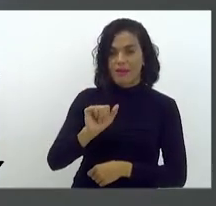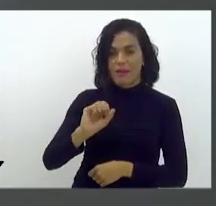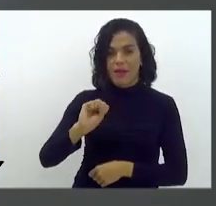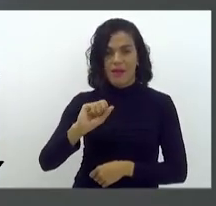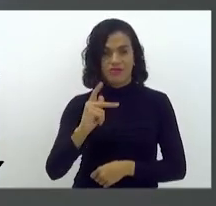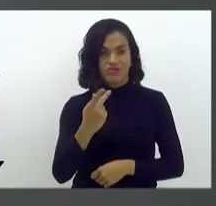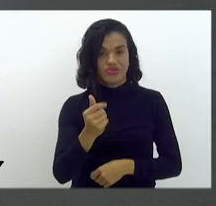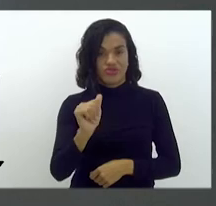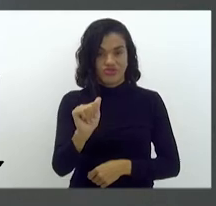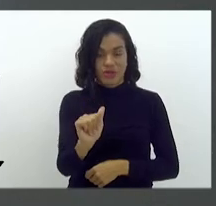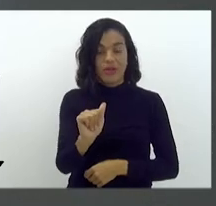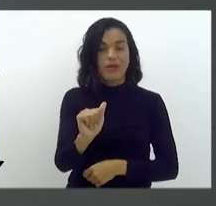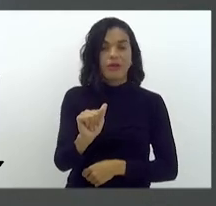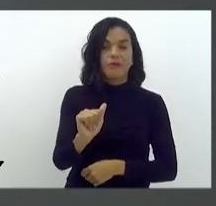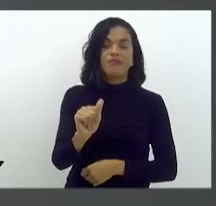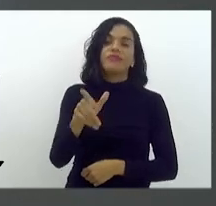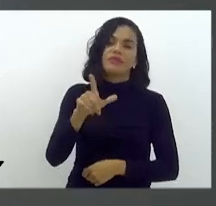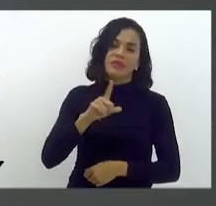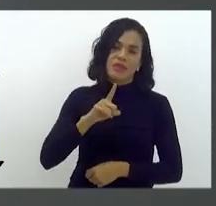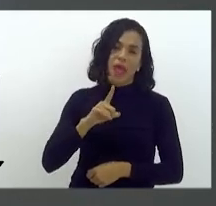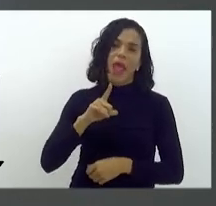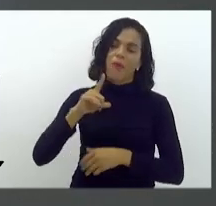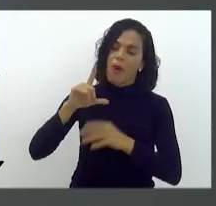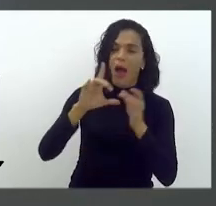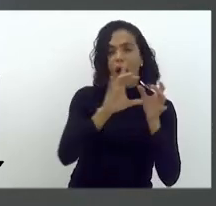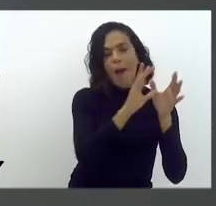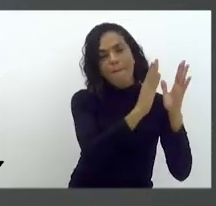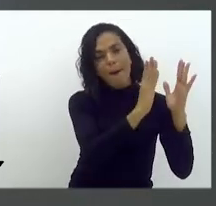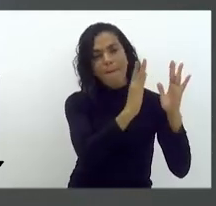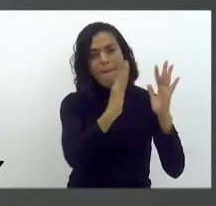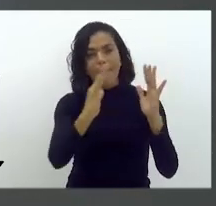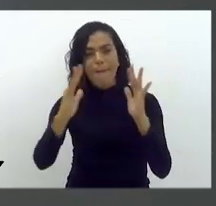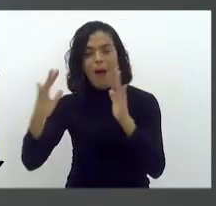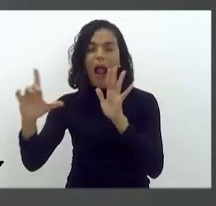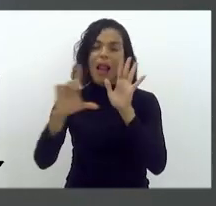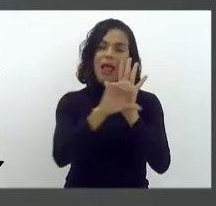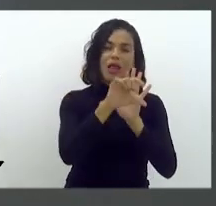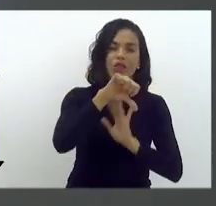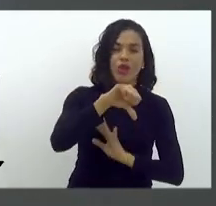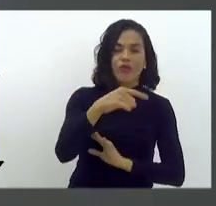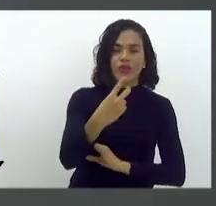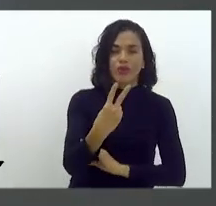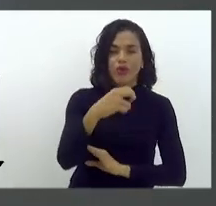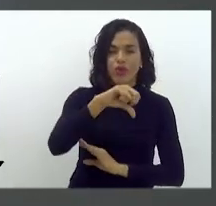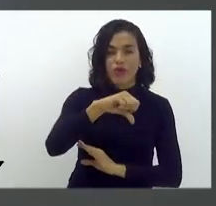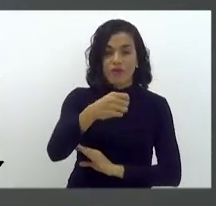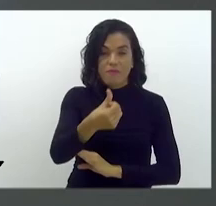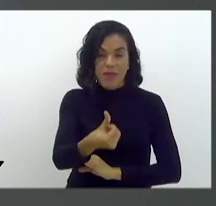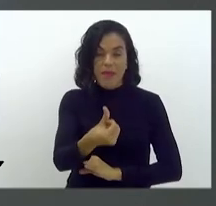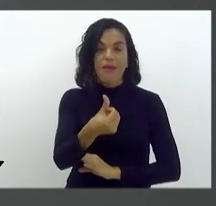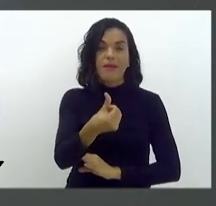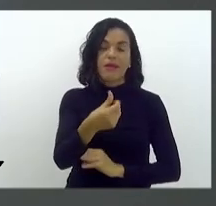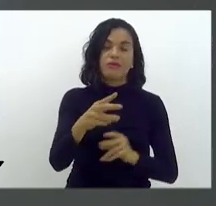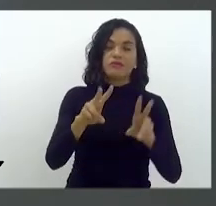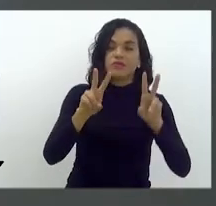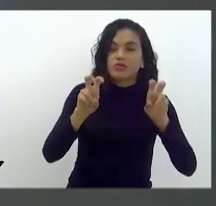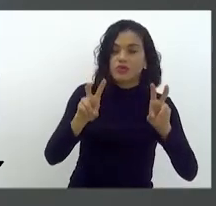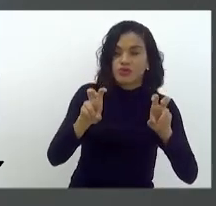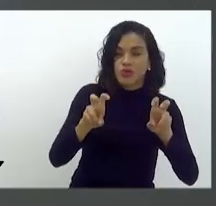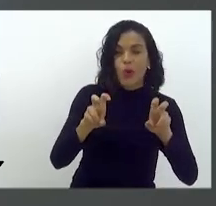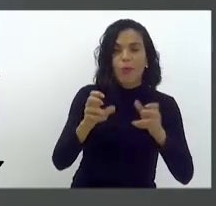aí há uma cronologicamente a lei 9296 que define crime de interceptação de dados